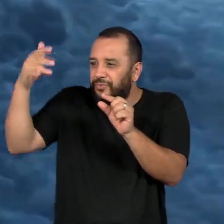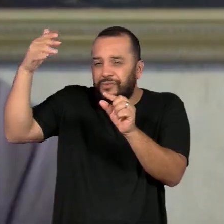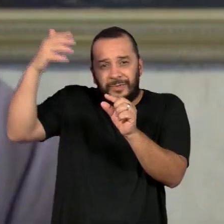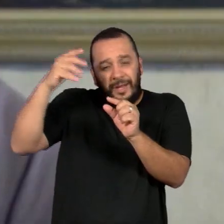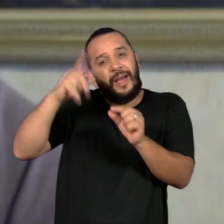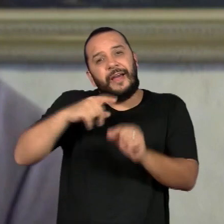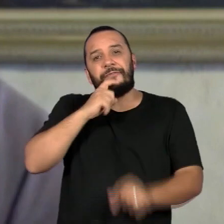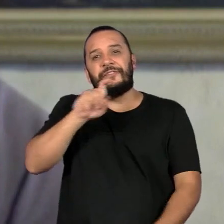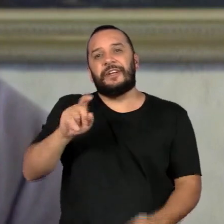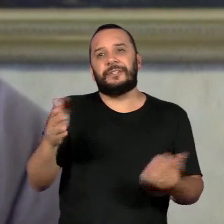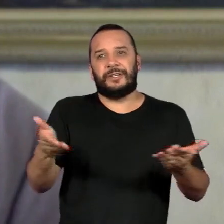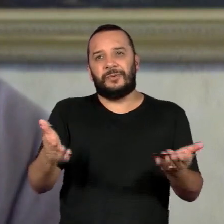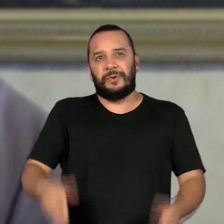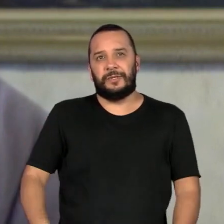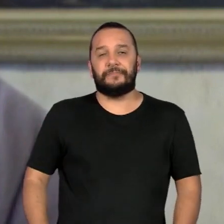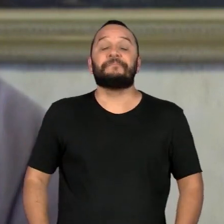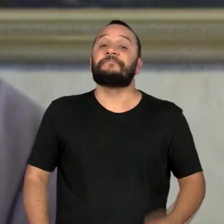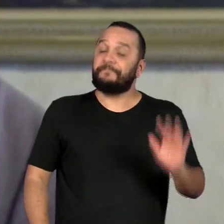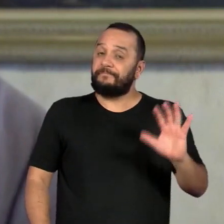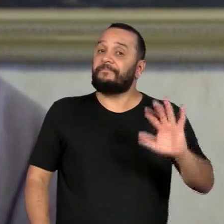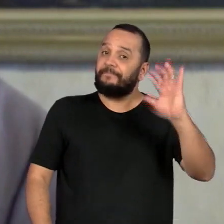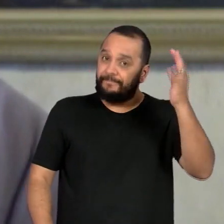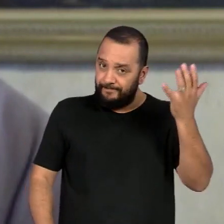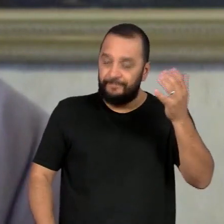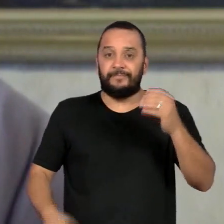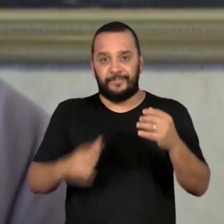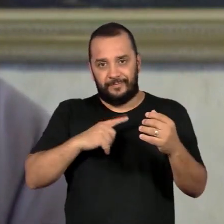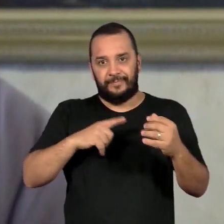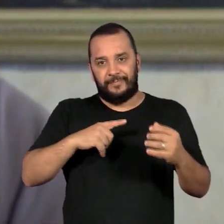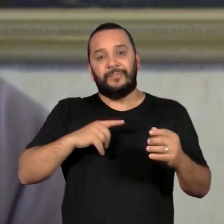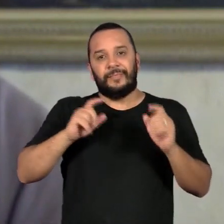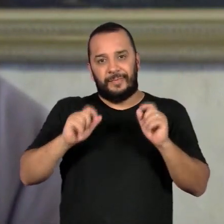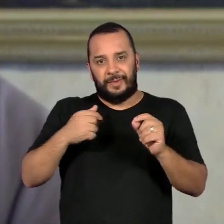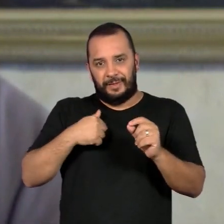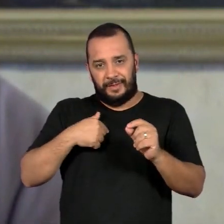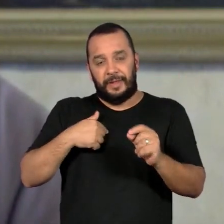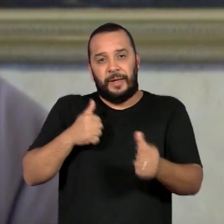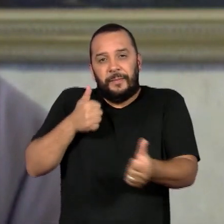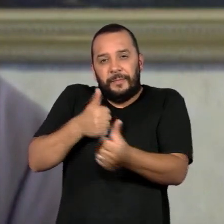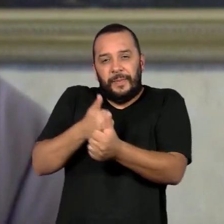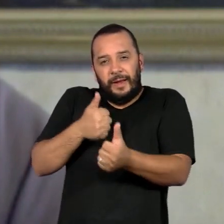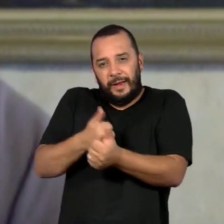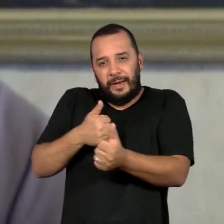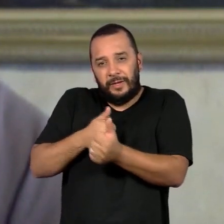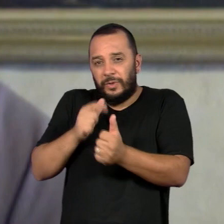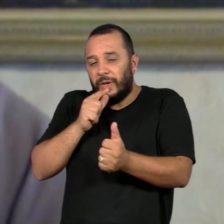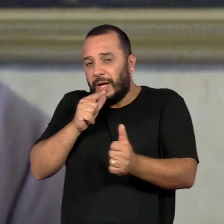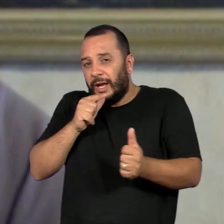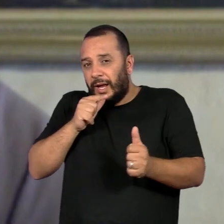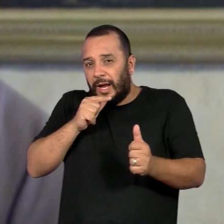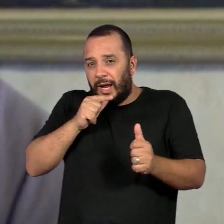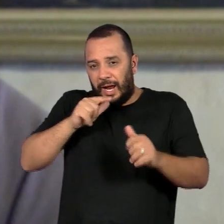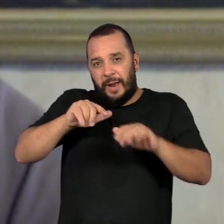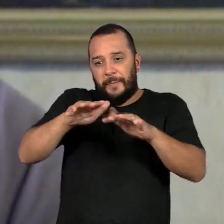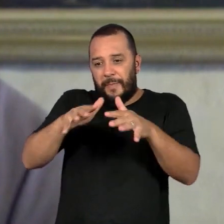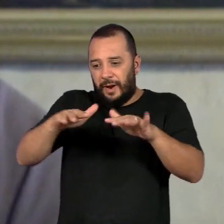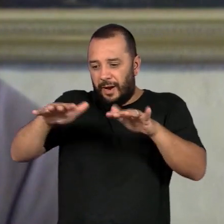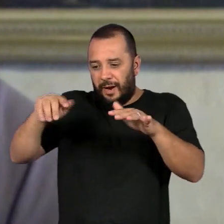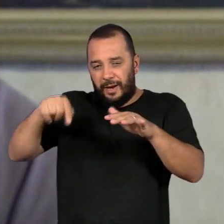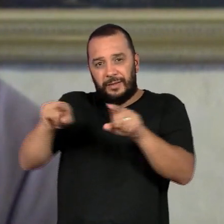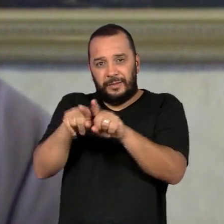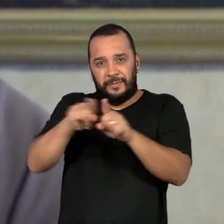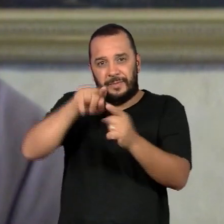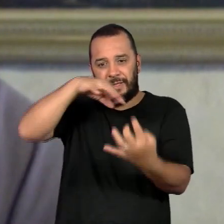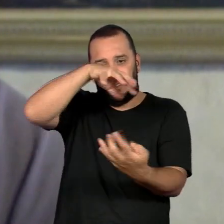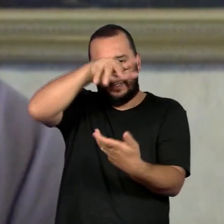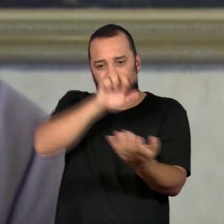Isso ocorre em áreas costeiras, mas também em áreas oceânicas. Nas áreas costeiras, a gente tem isso sendo causado principalmente pelo